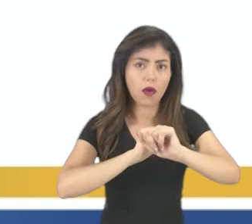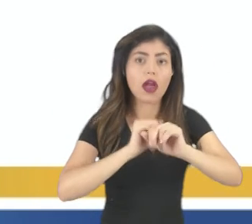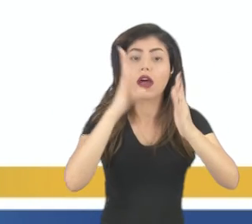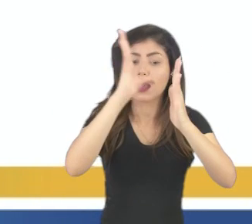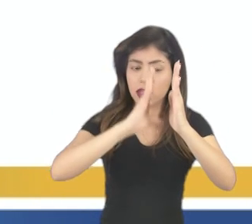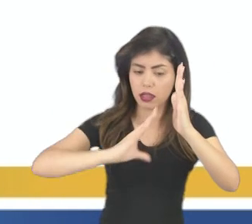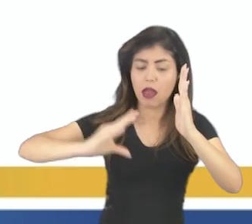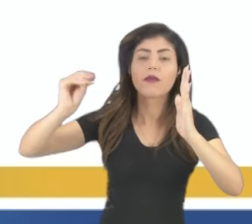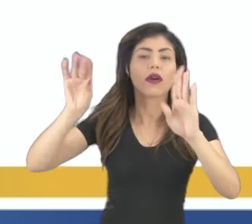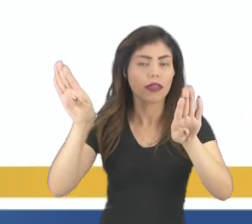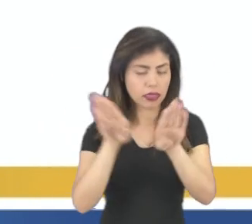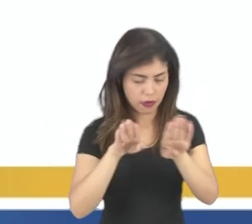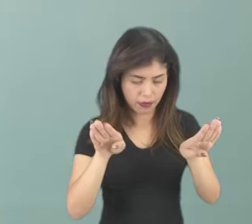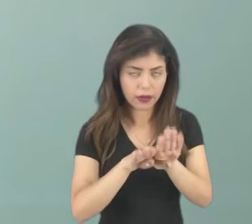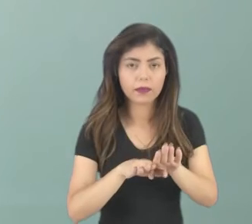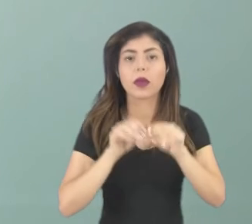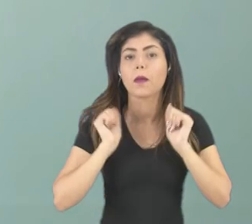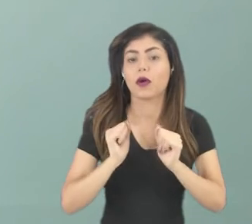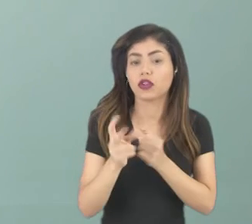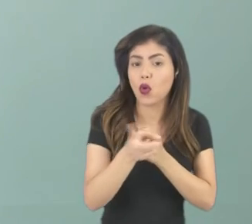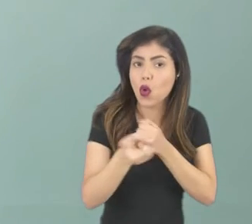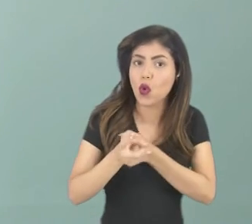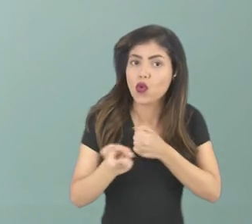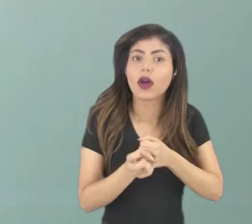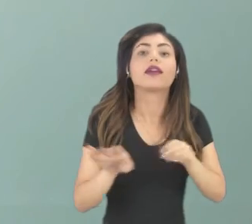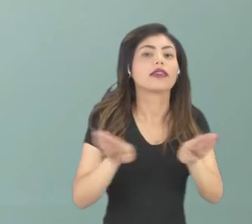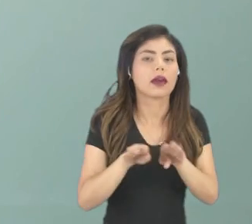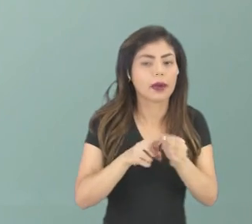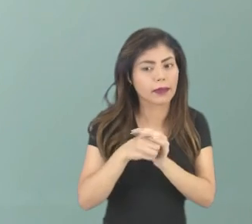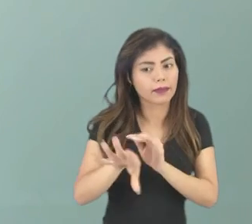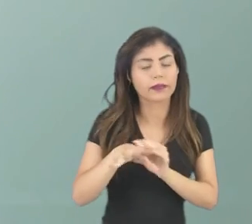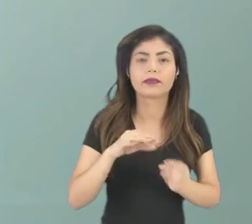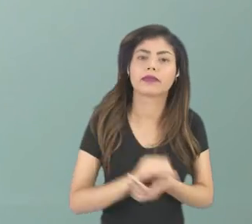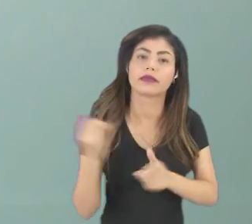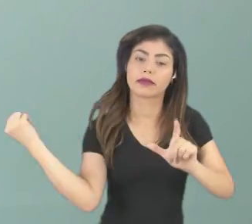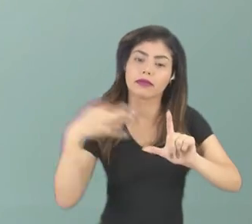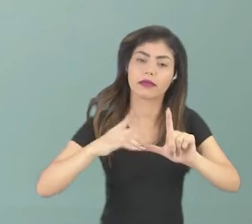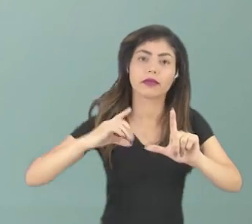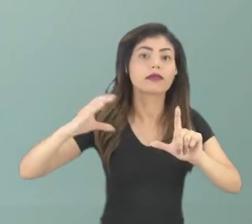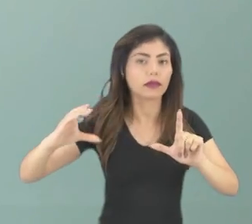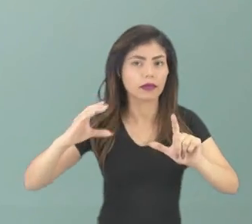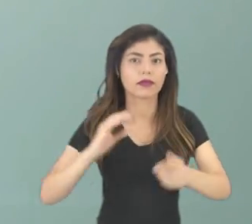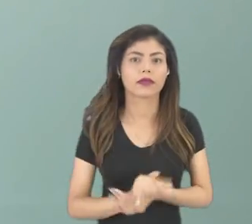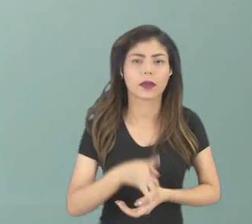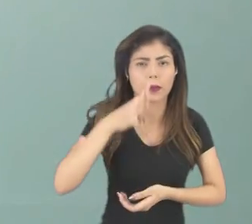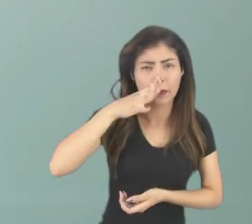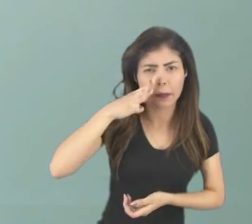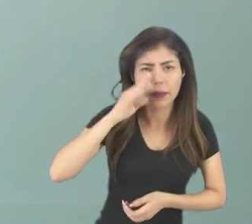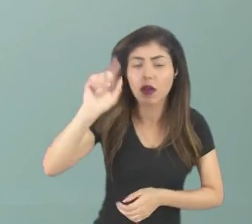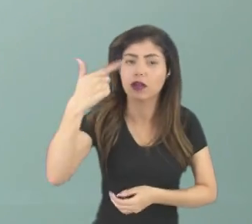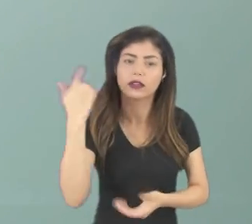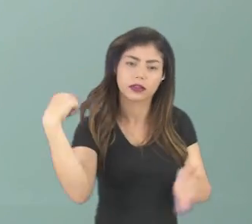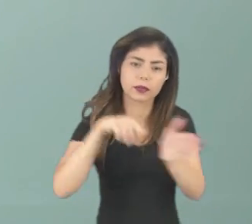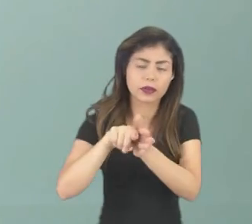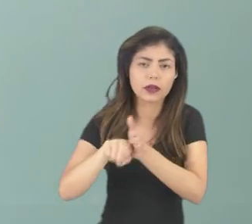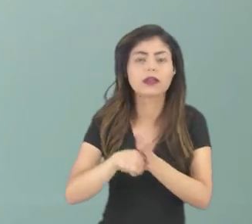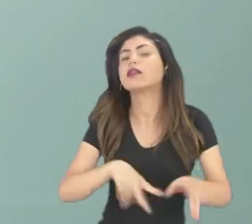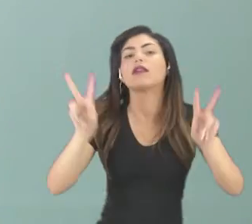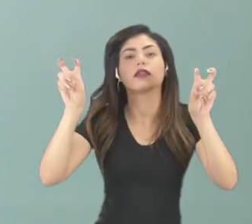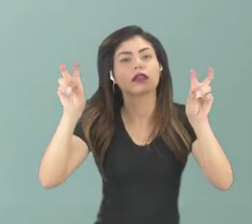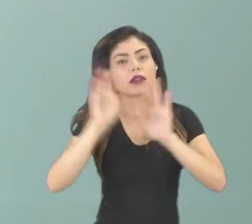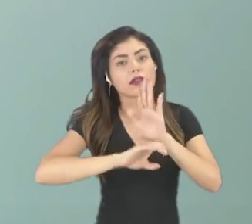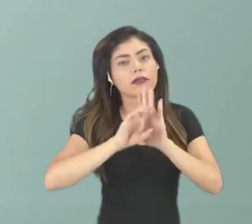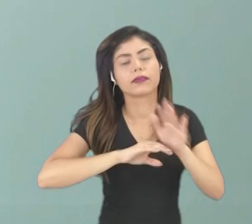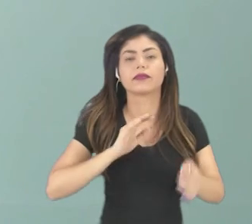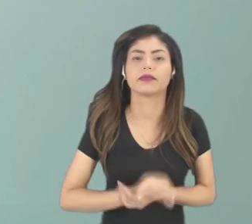emissor ideal ele pode absorver e também Pode emitir eu vou pedir que você acessa plataforma eduque para verificar outras questões relacionadas